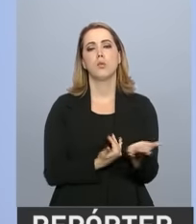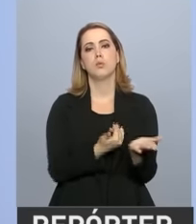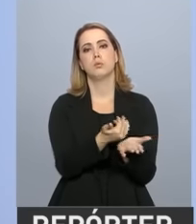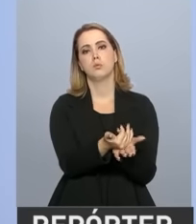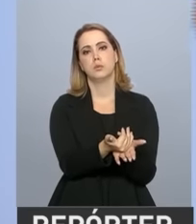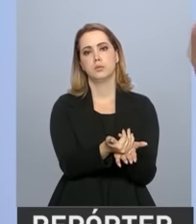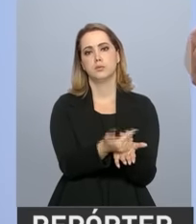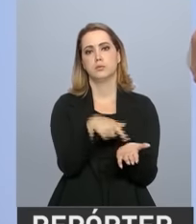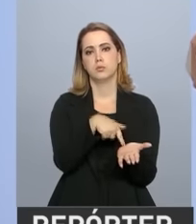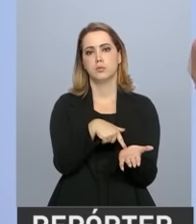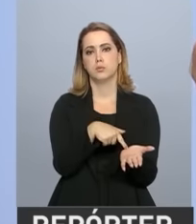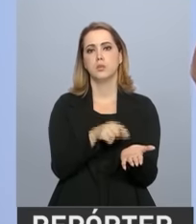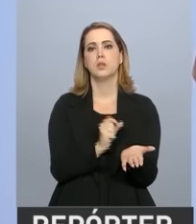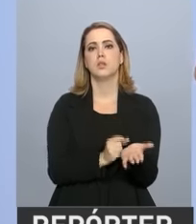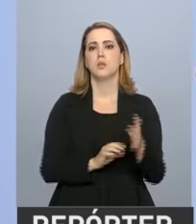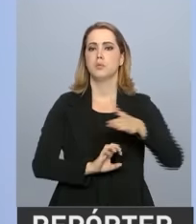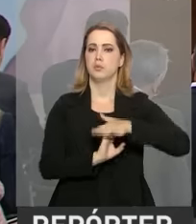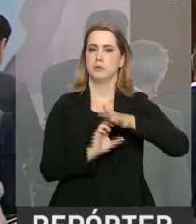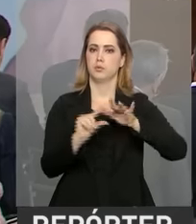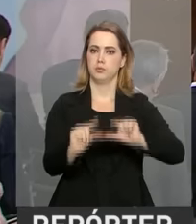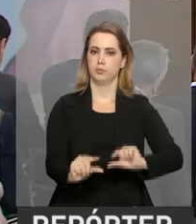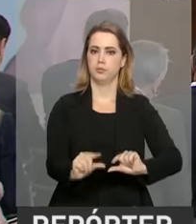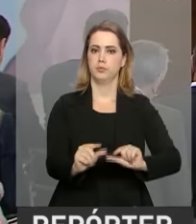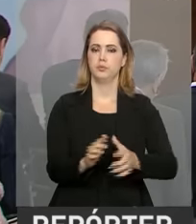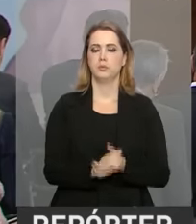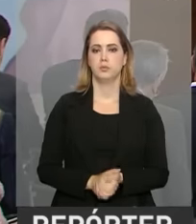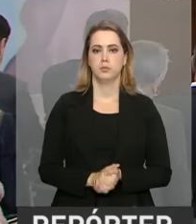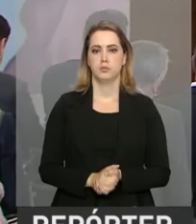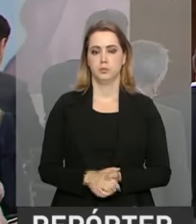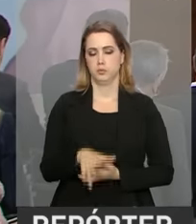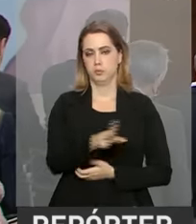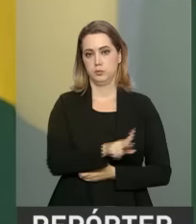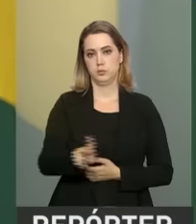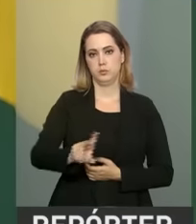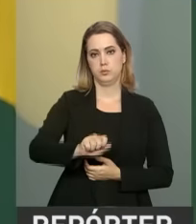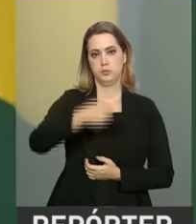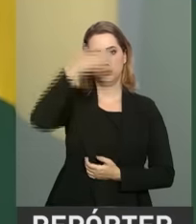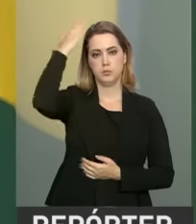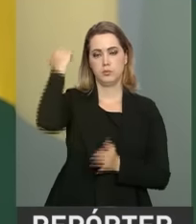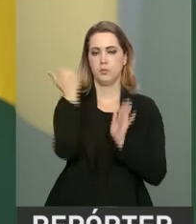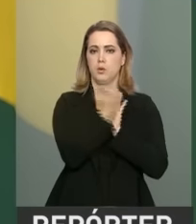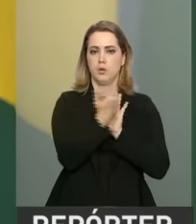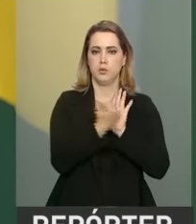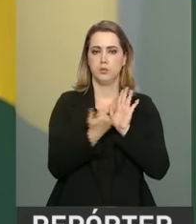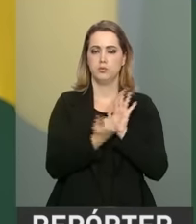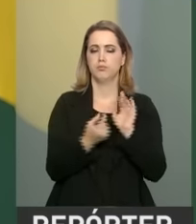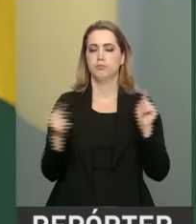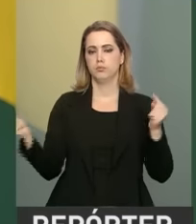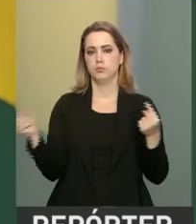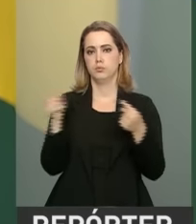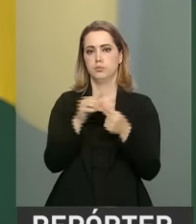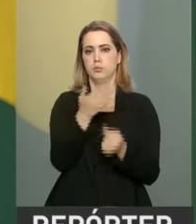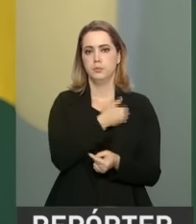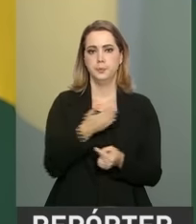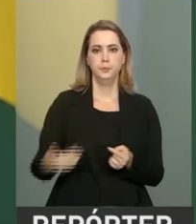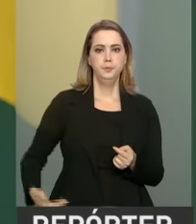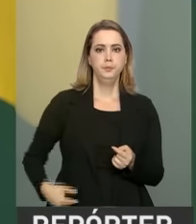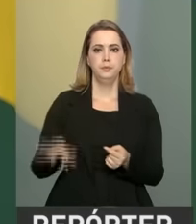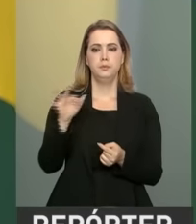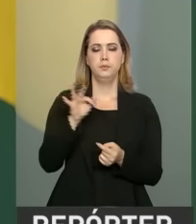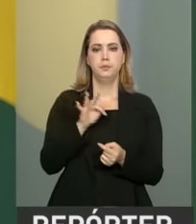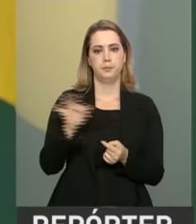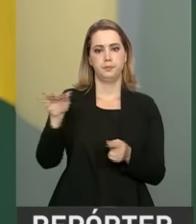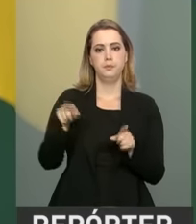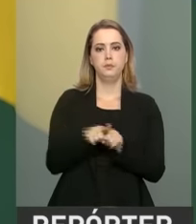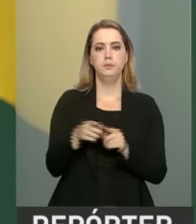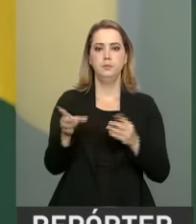começa pelas microempresas. Para o presidente Michel Temer, as medidas estão de acordo com os objetivos do governo, que tem buscado